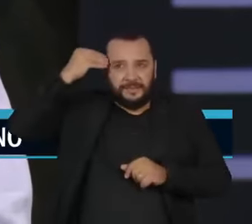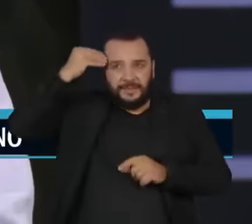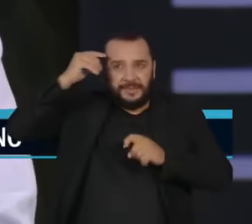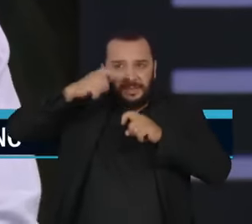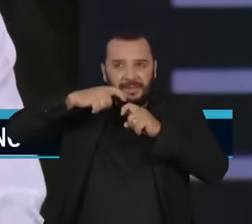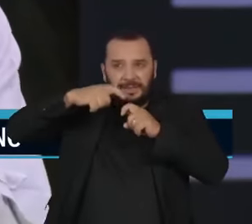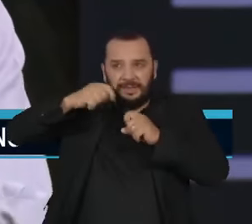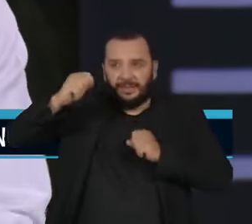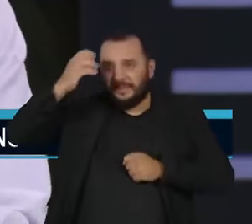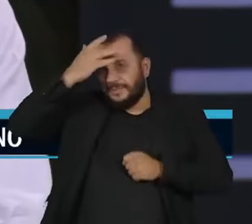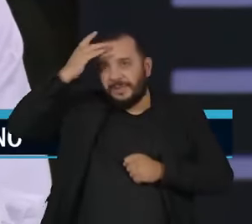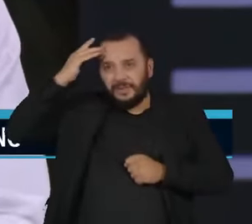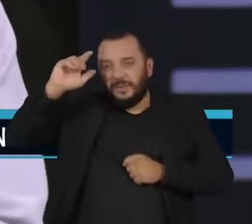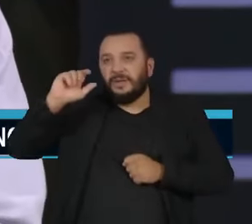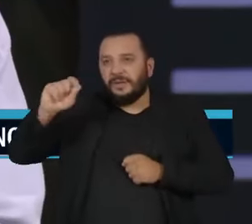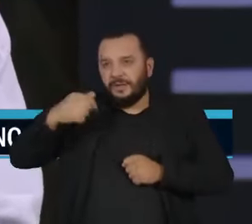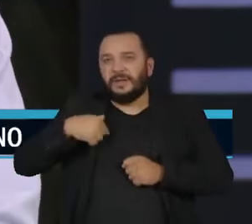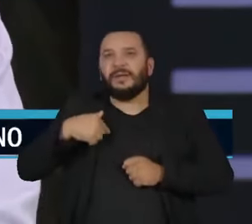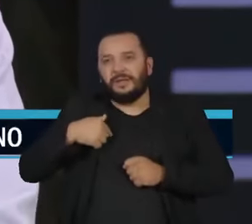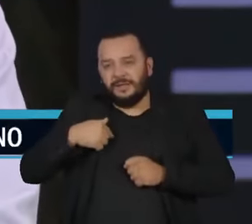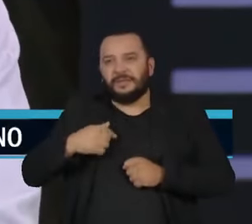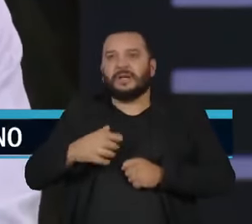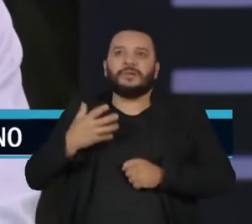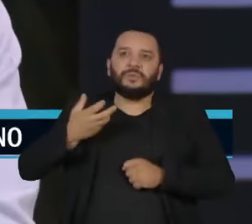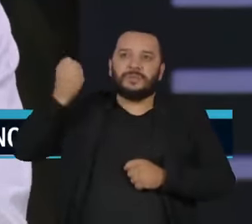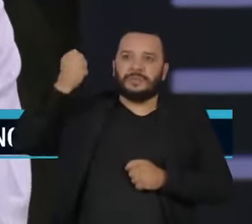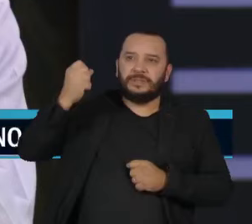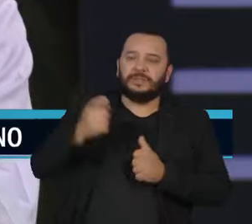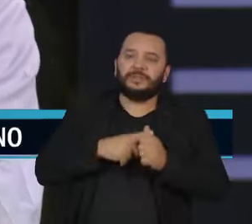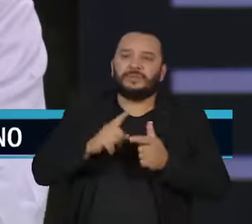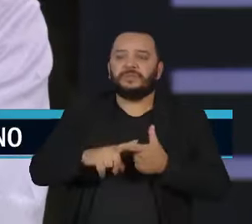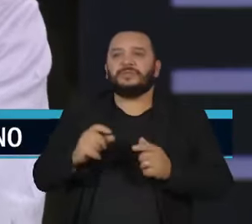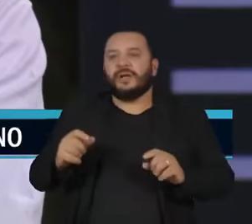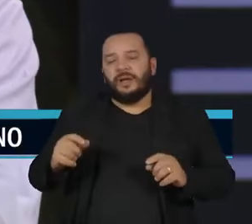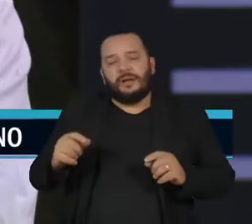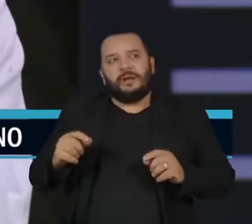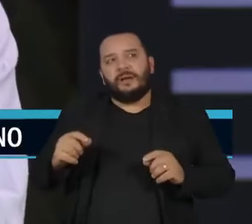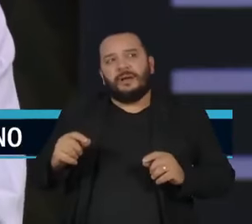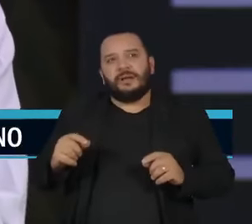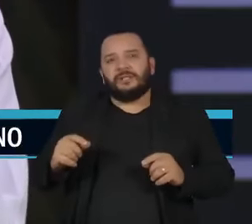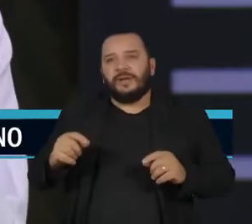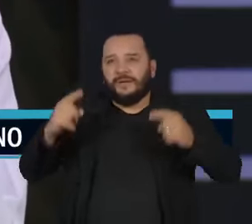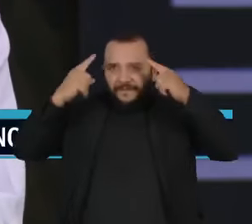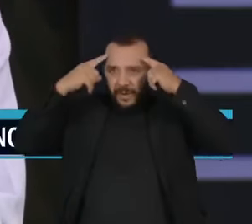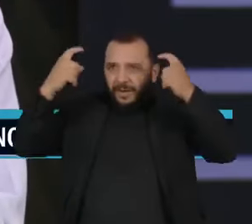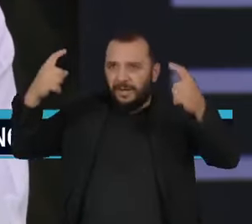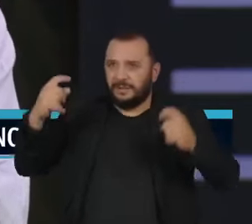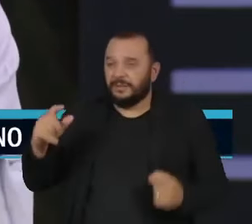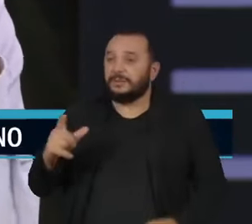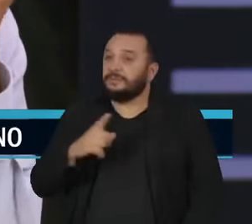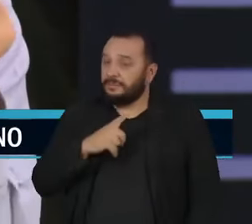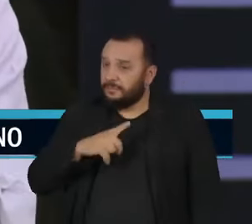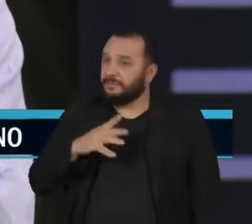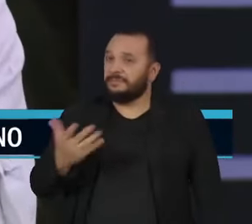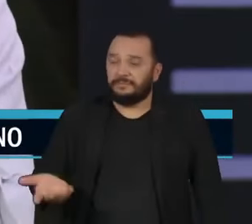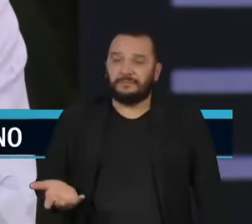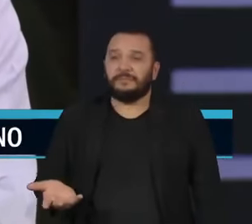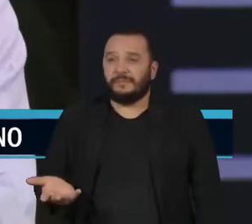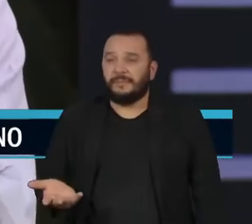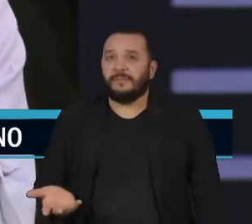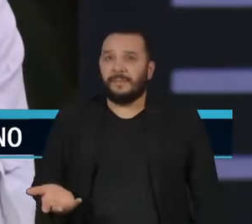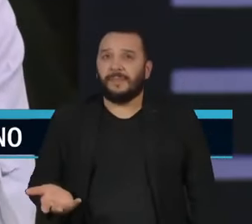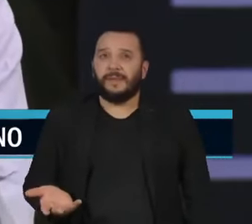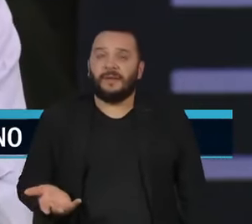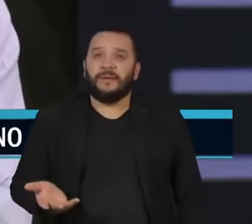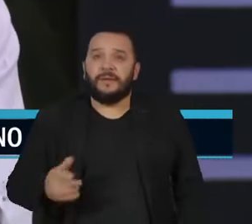né? Maior índice de suicídios. Quer dizer, então, tem campos que a gente nem imagina das condições